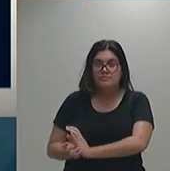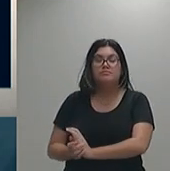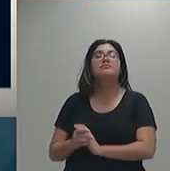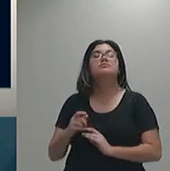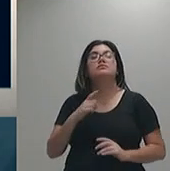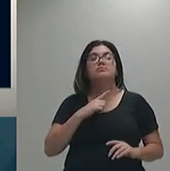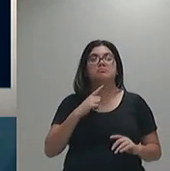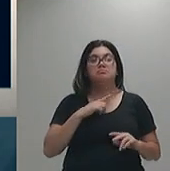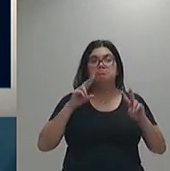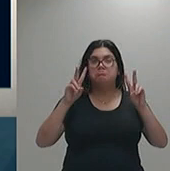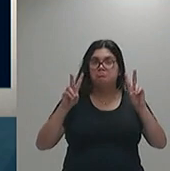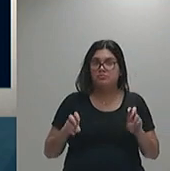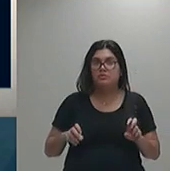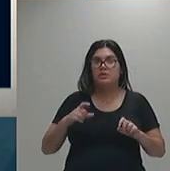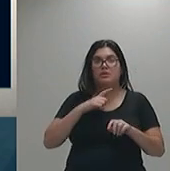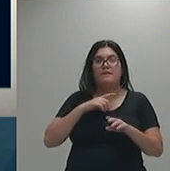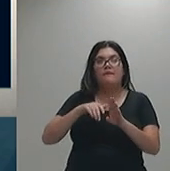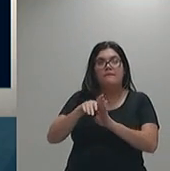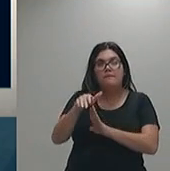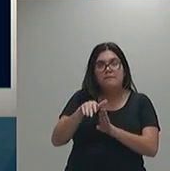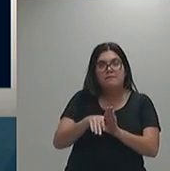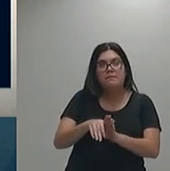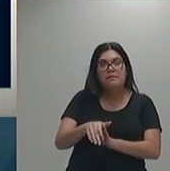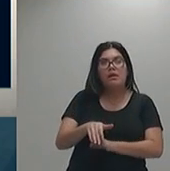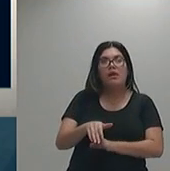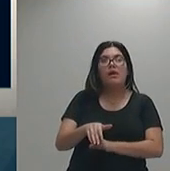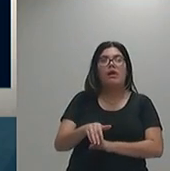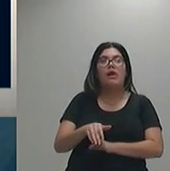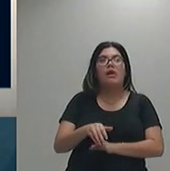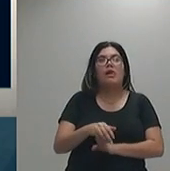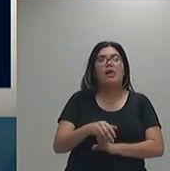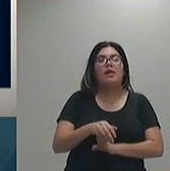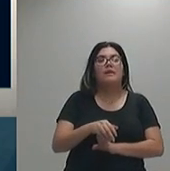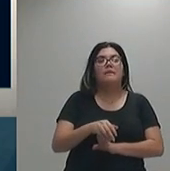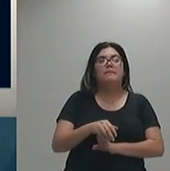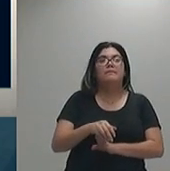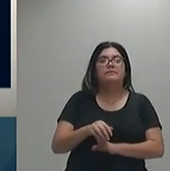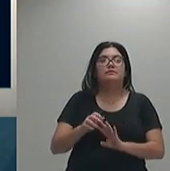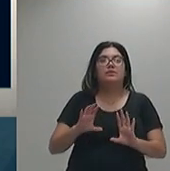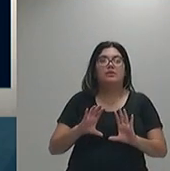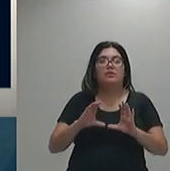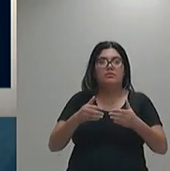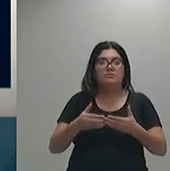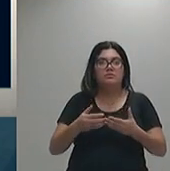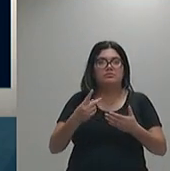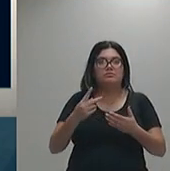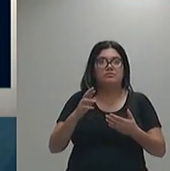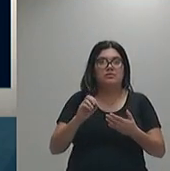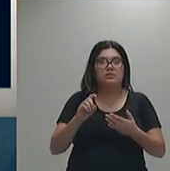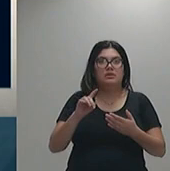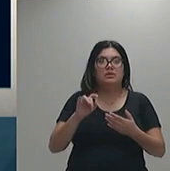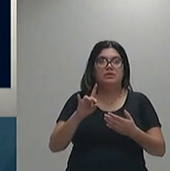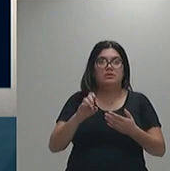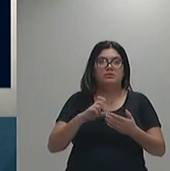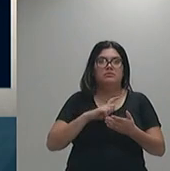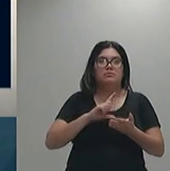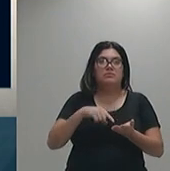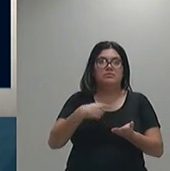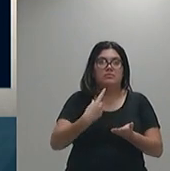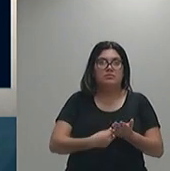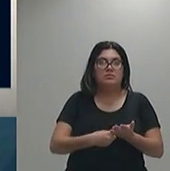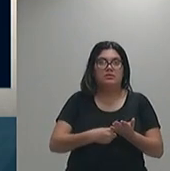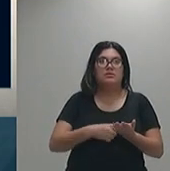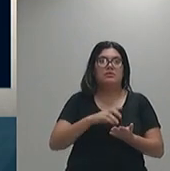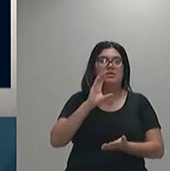houve recomendação da comissão de precedente para a fixação da tese Agora